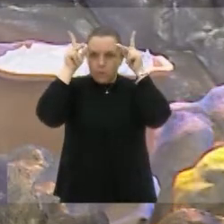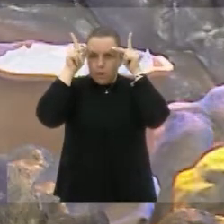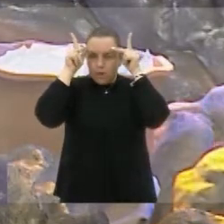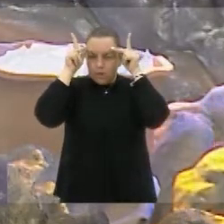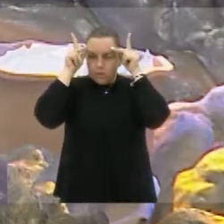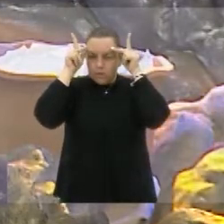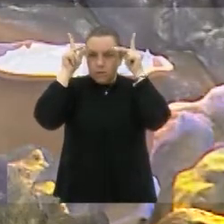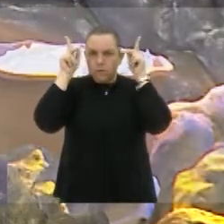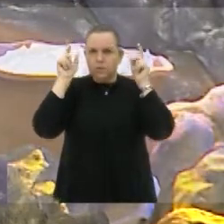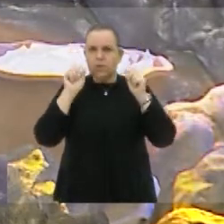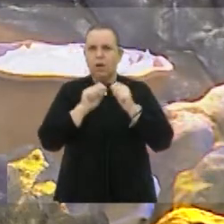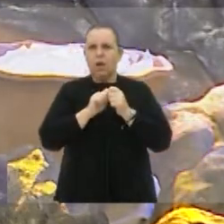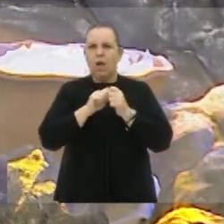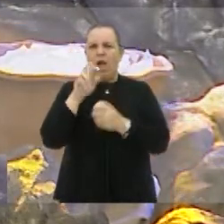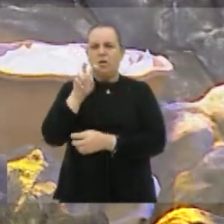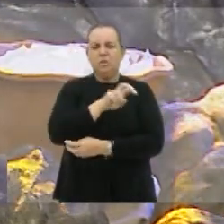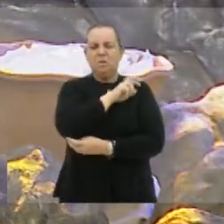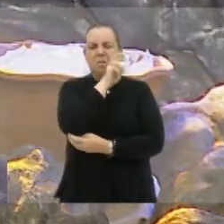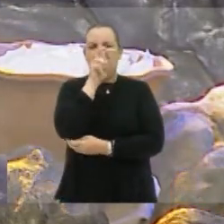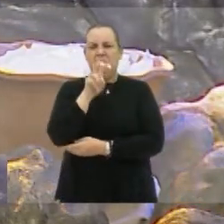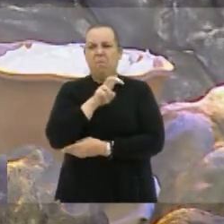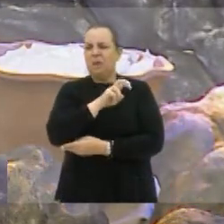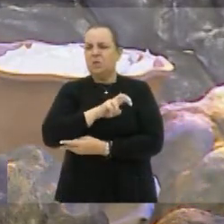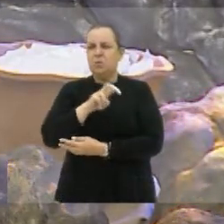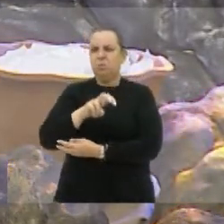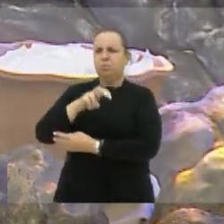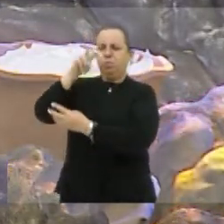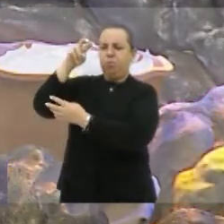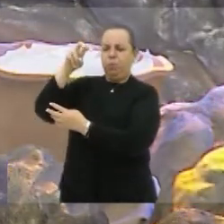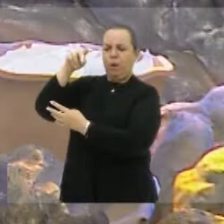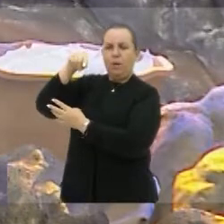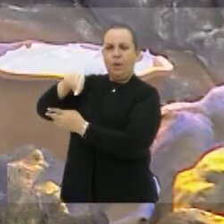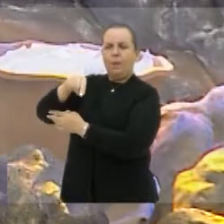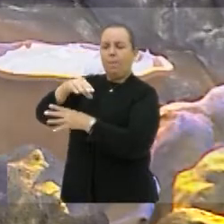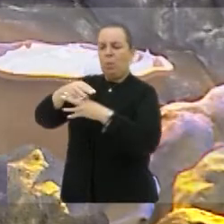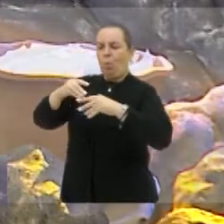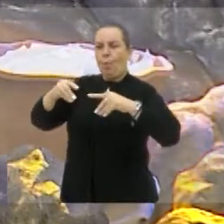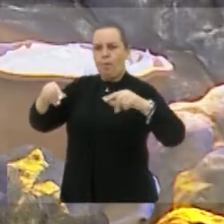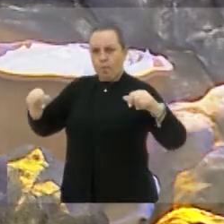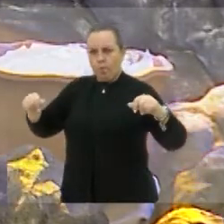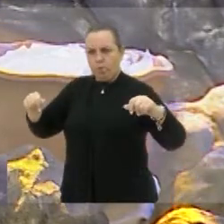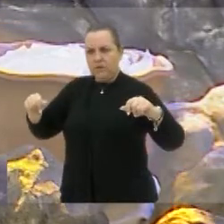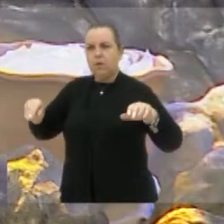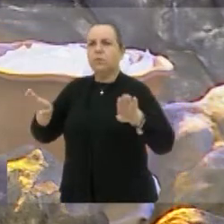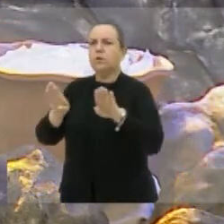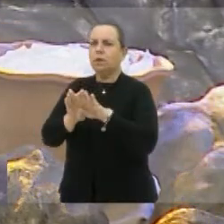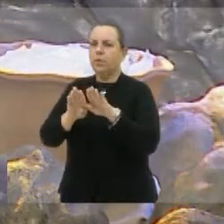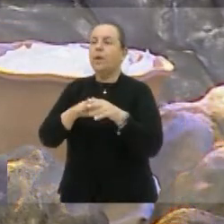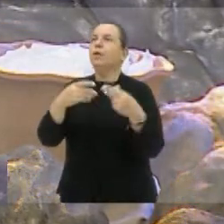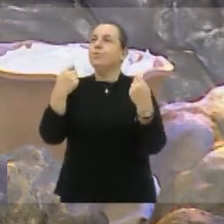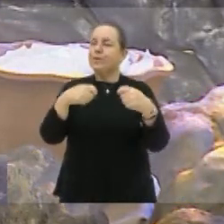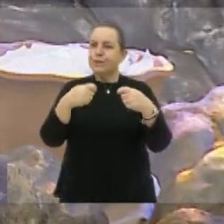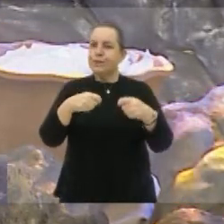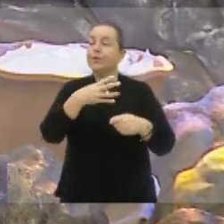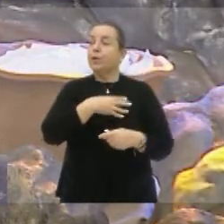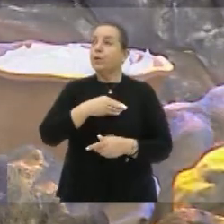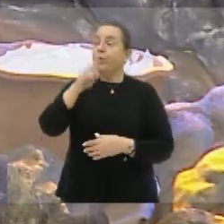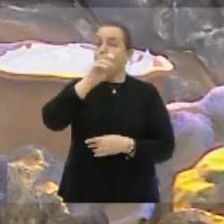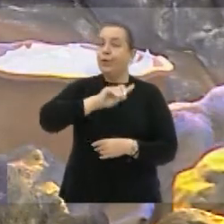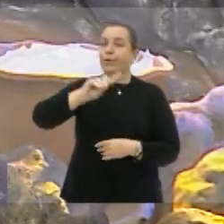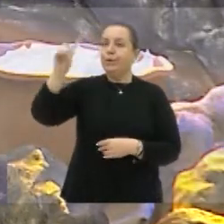a serpente no deserto, assim é necessário que o Filho do Homem